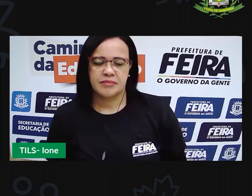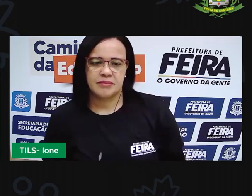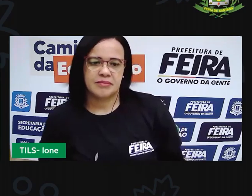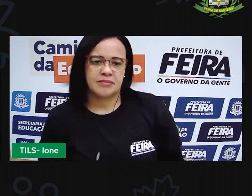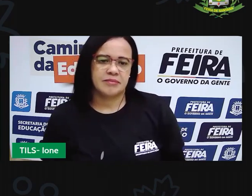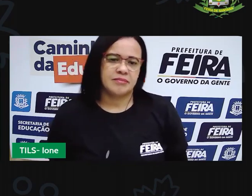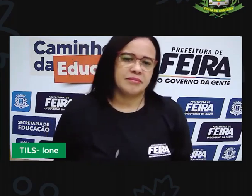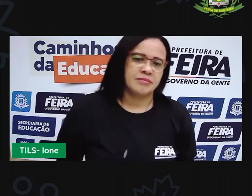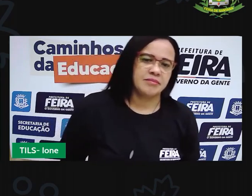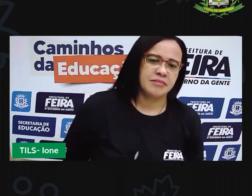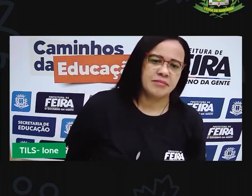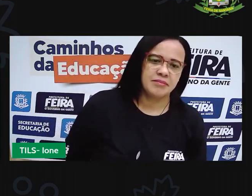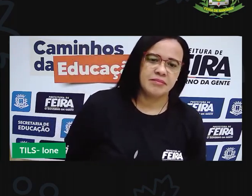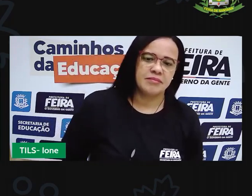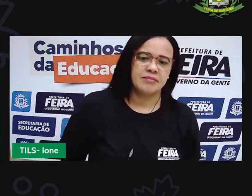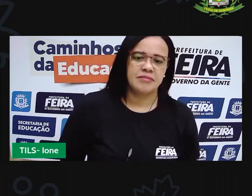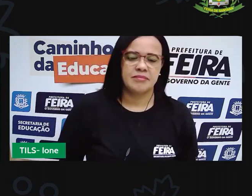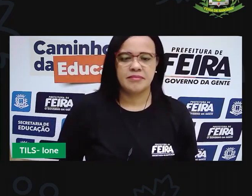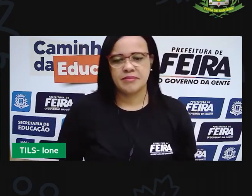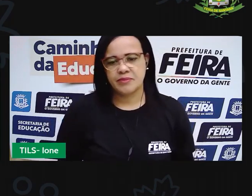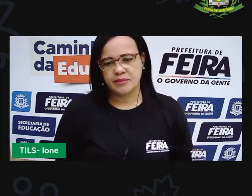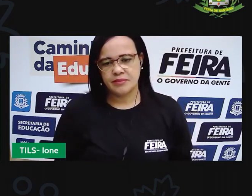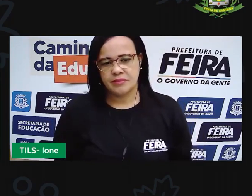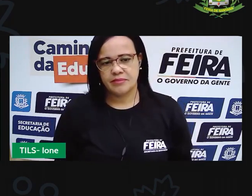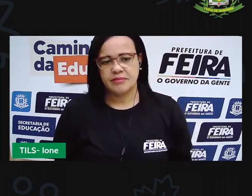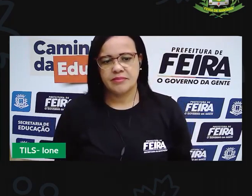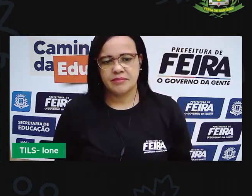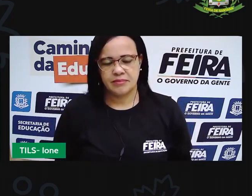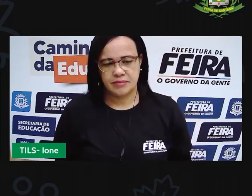Desse jeito. E dobre.